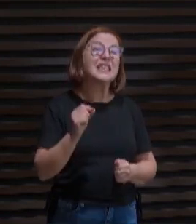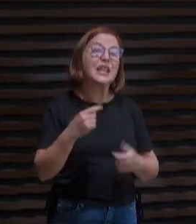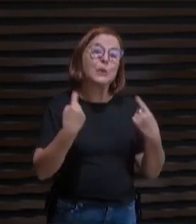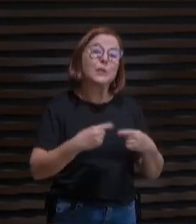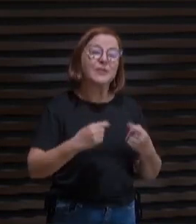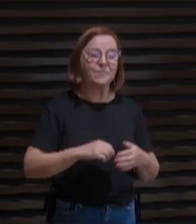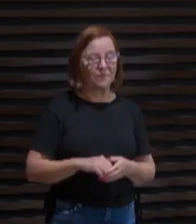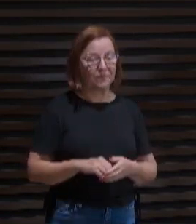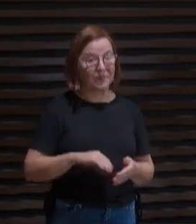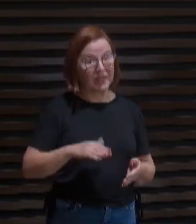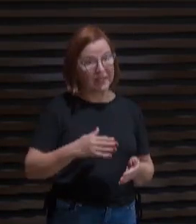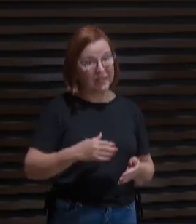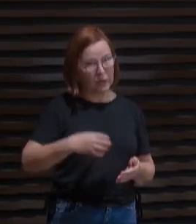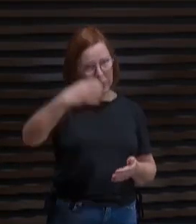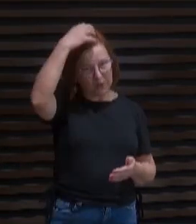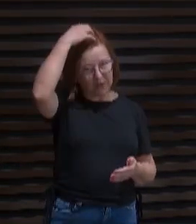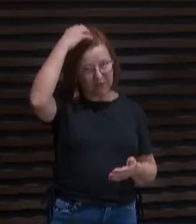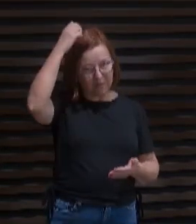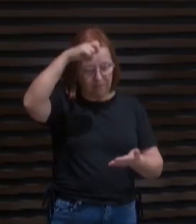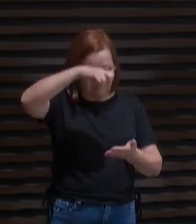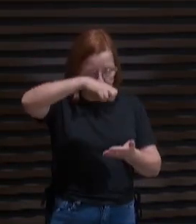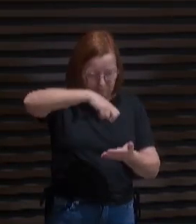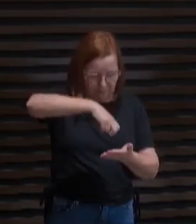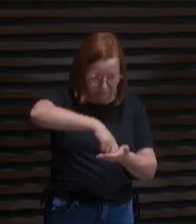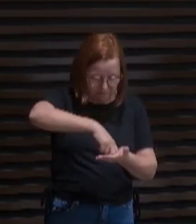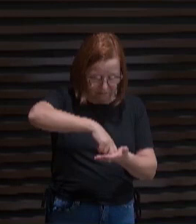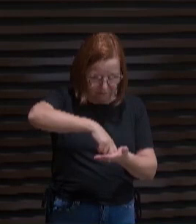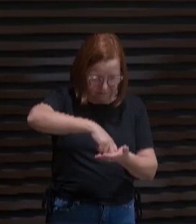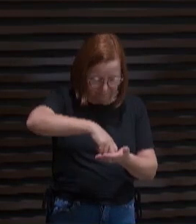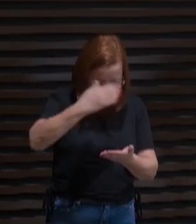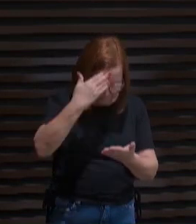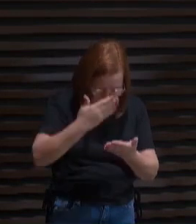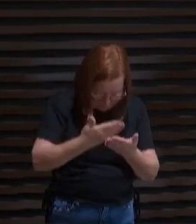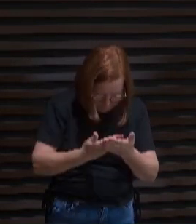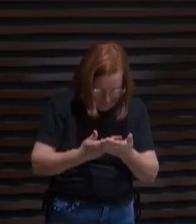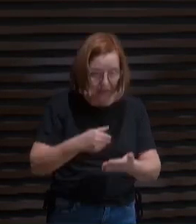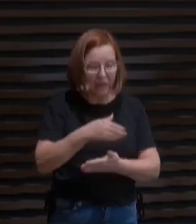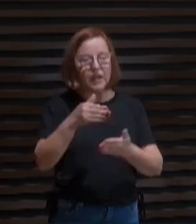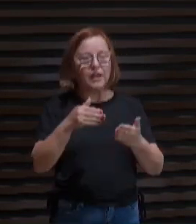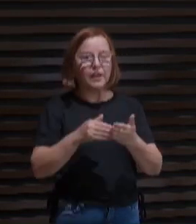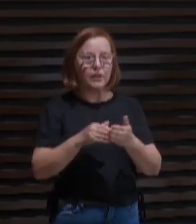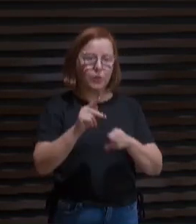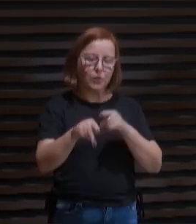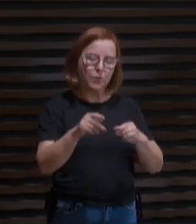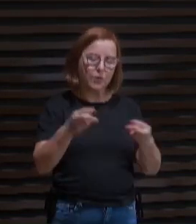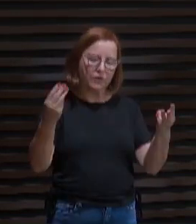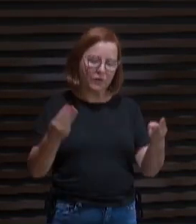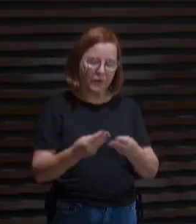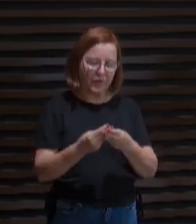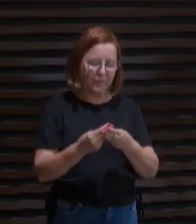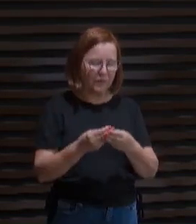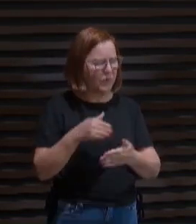Então Josafá se prostrou com o rosto em terra, e todo Judá e os moradores de Jerusalém também